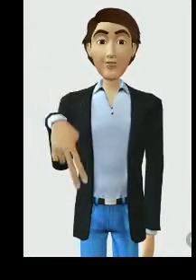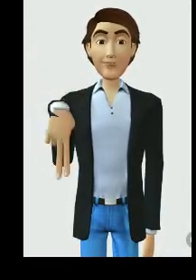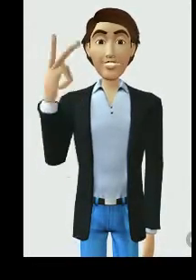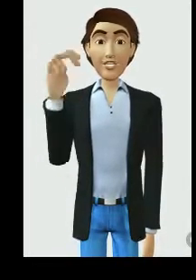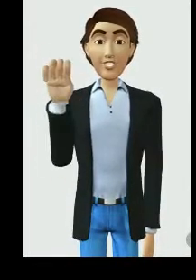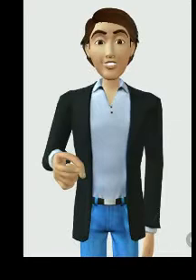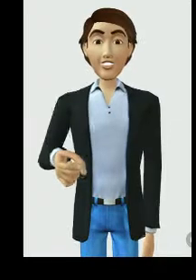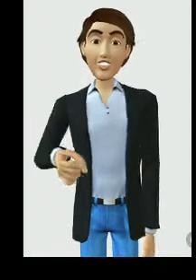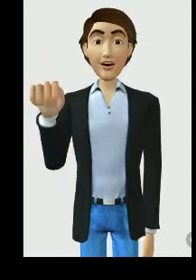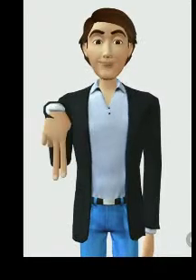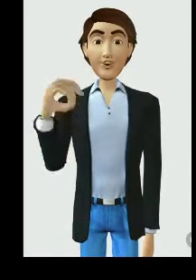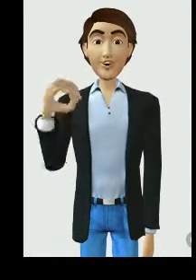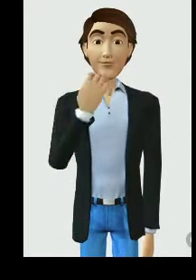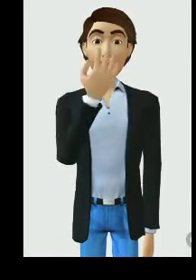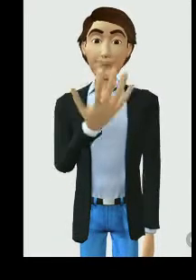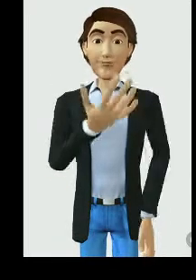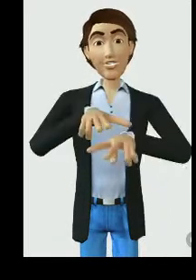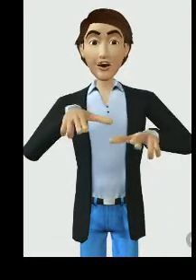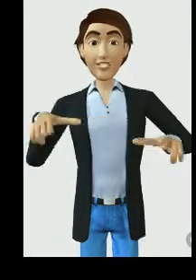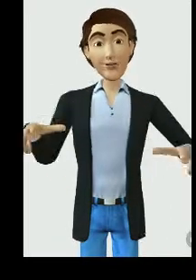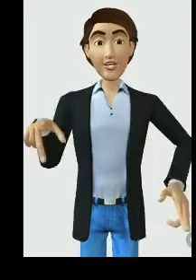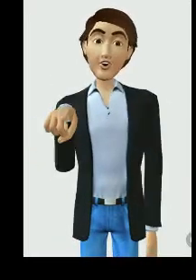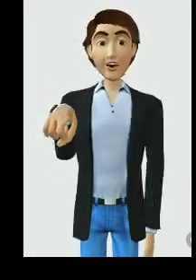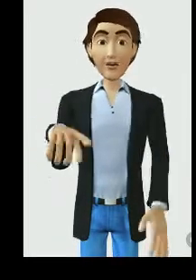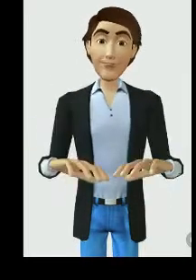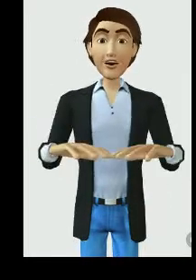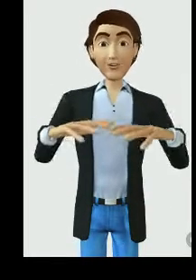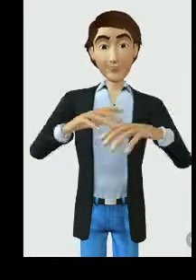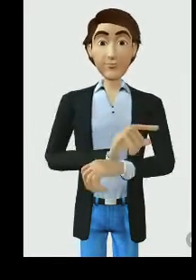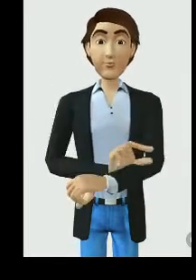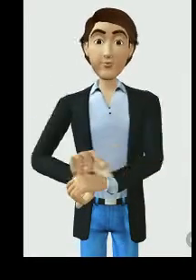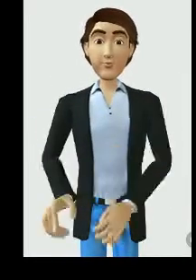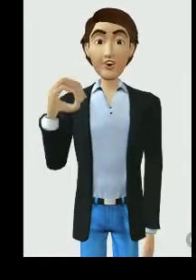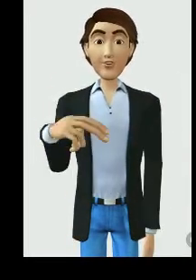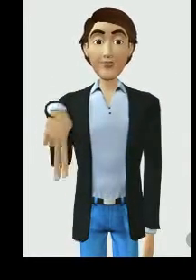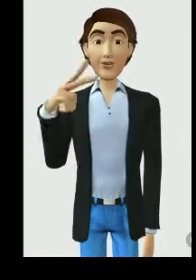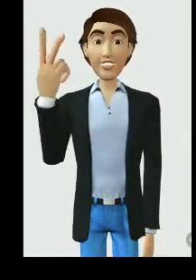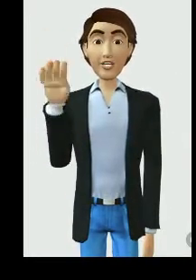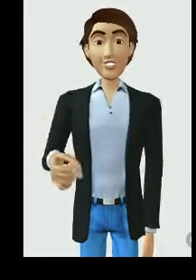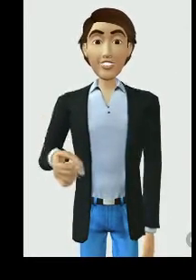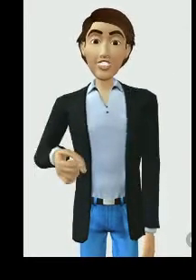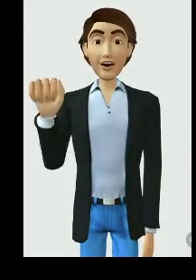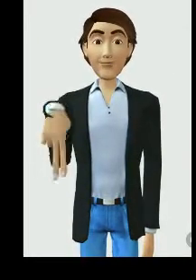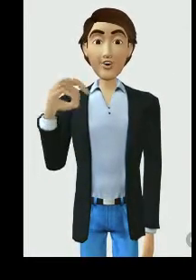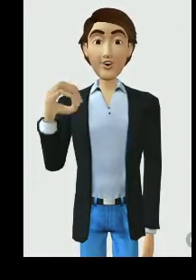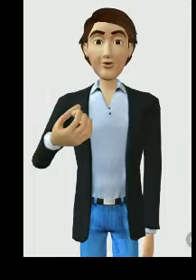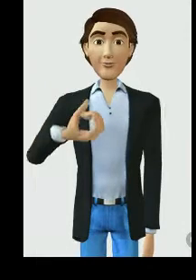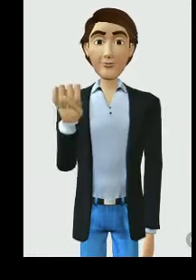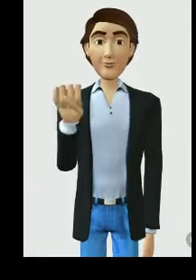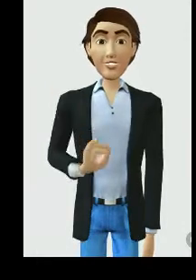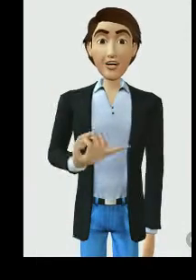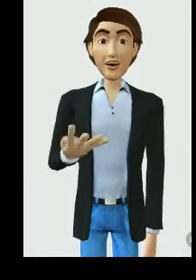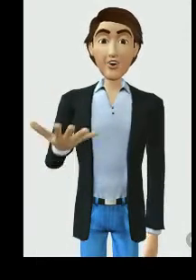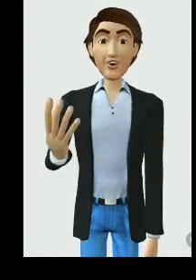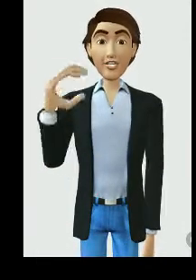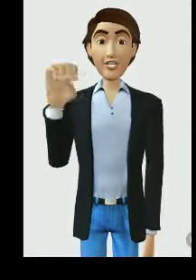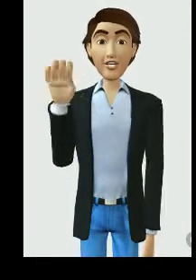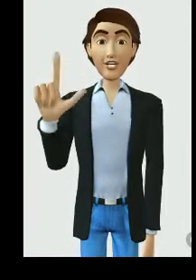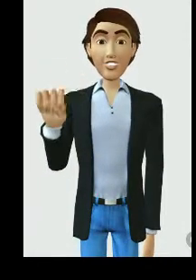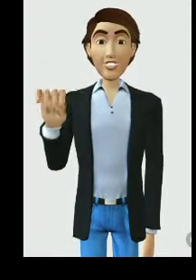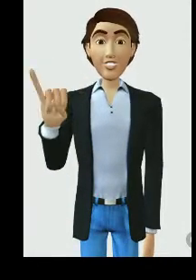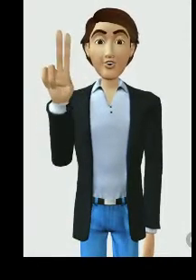no N-hexano de 68 graus Celsius e dos lipídios de cadeia mais curta em torno de 260 graus